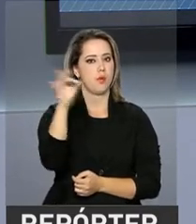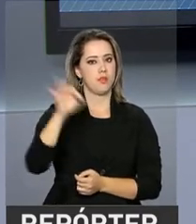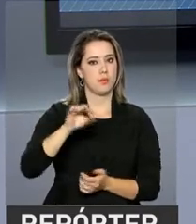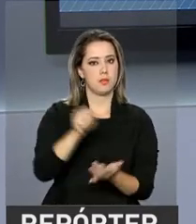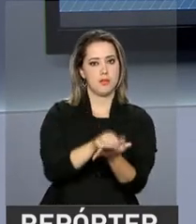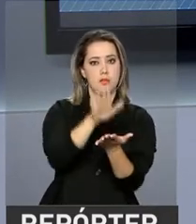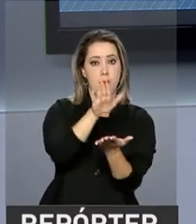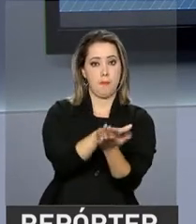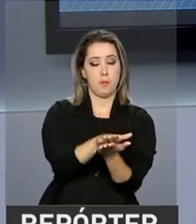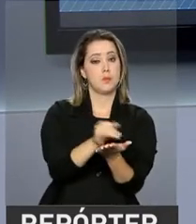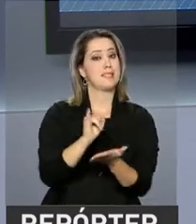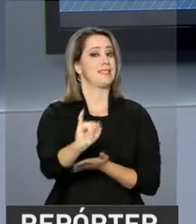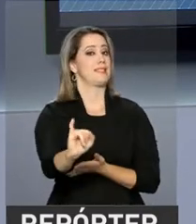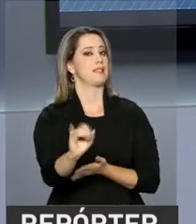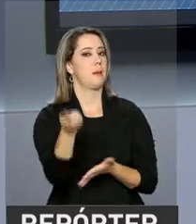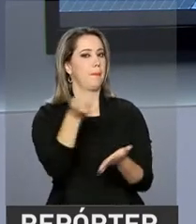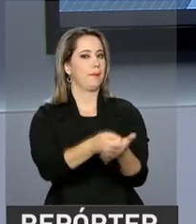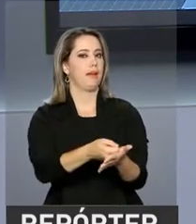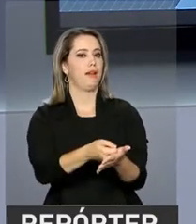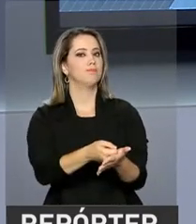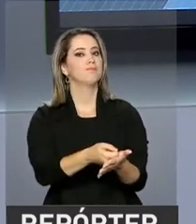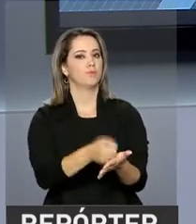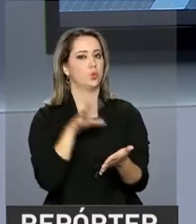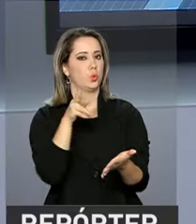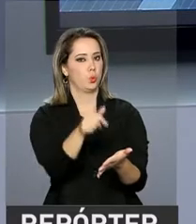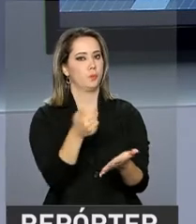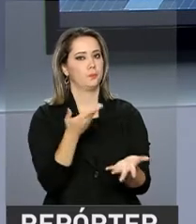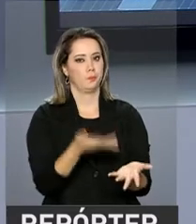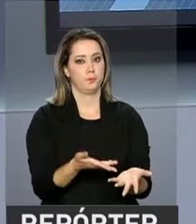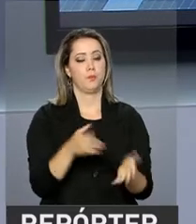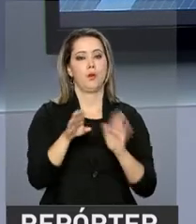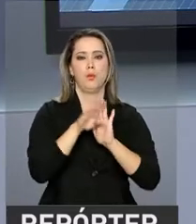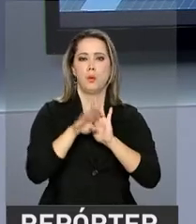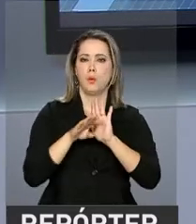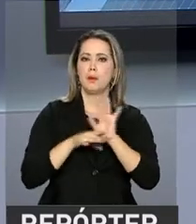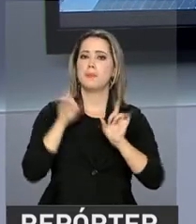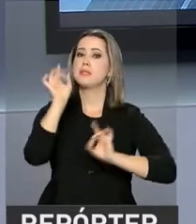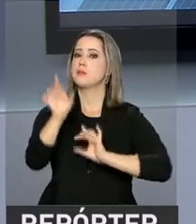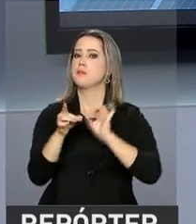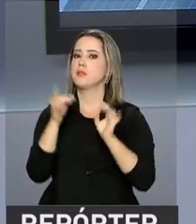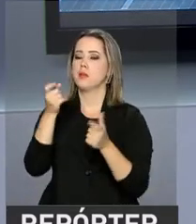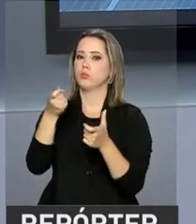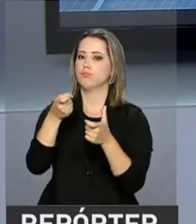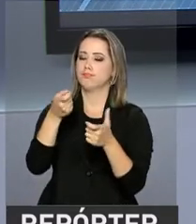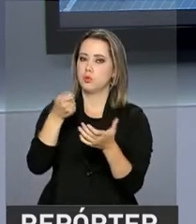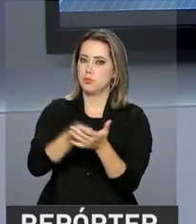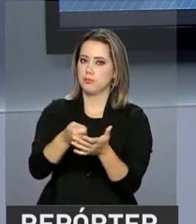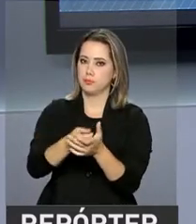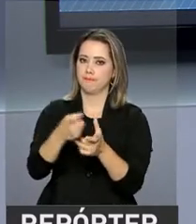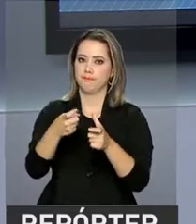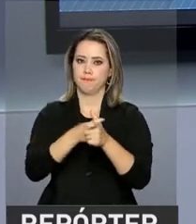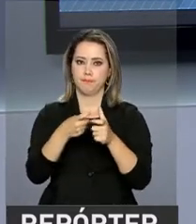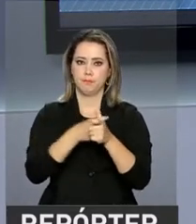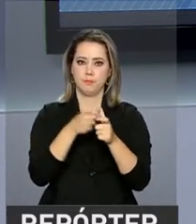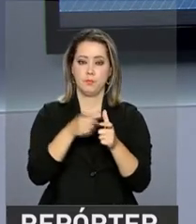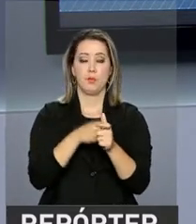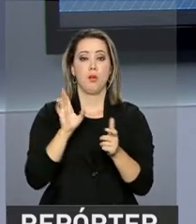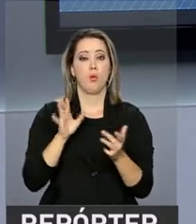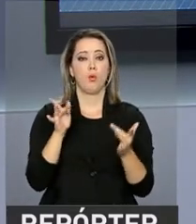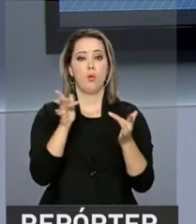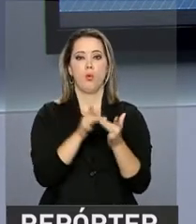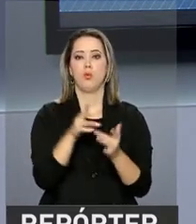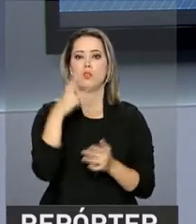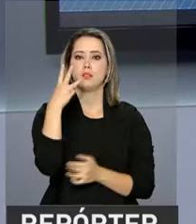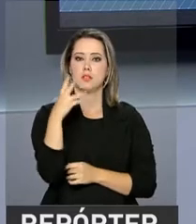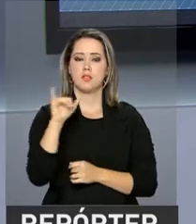quem pagar o débito à vista. É o Programa Especial de Regularização Tributária. E a adesão pode ser feita a partir de 3